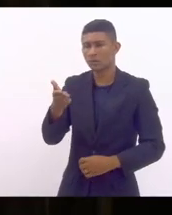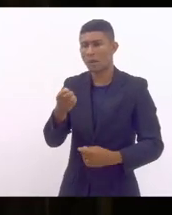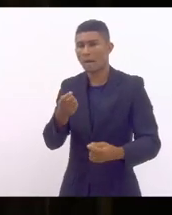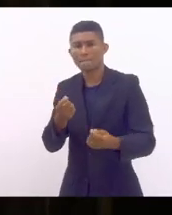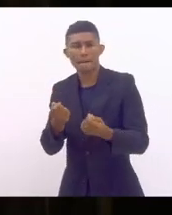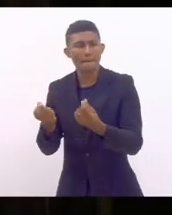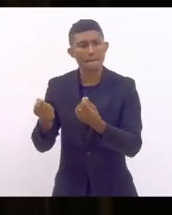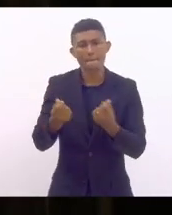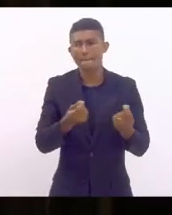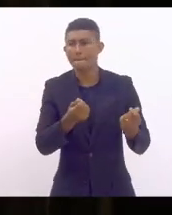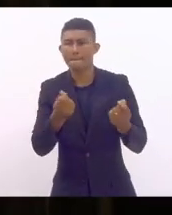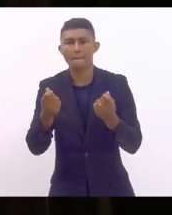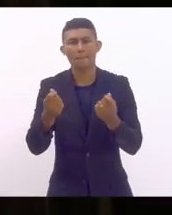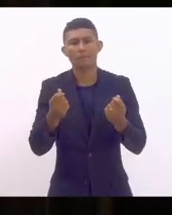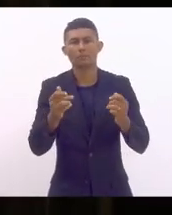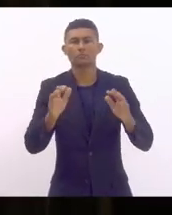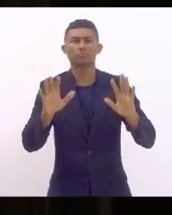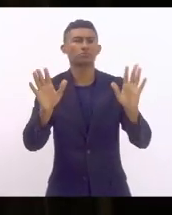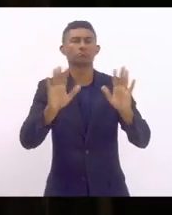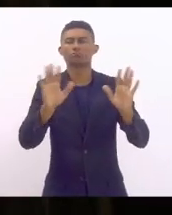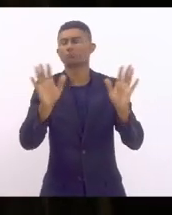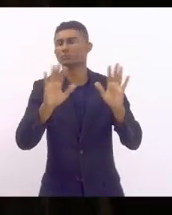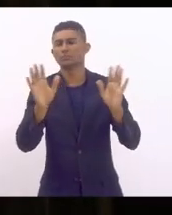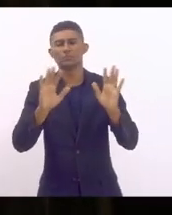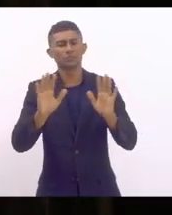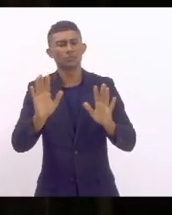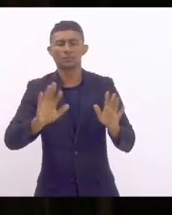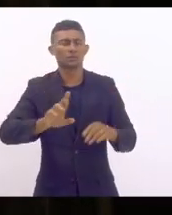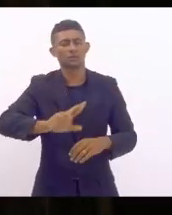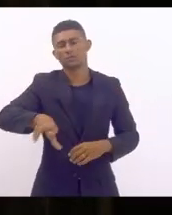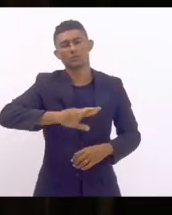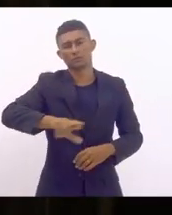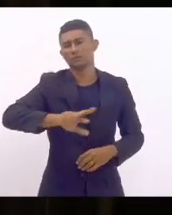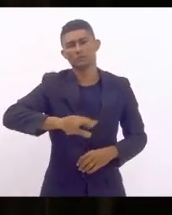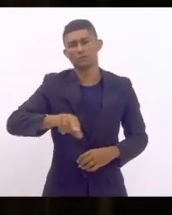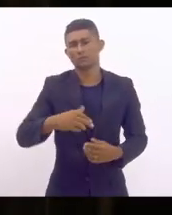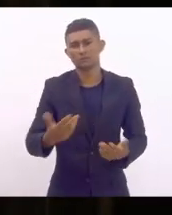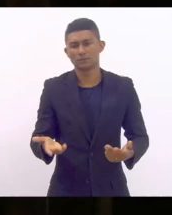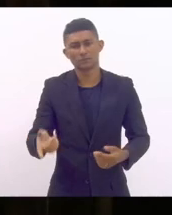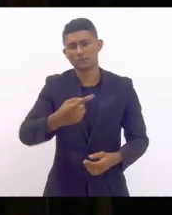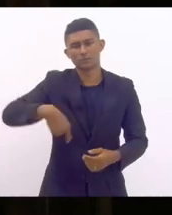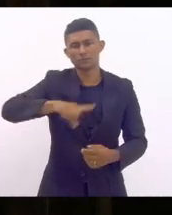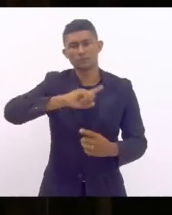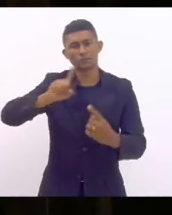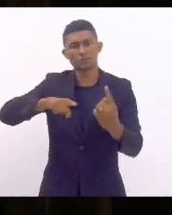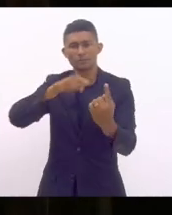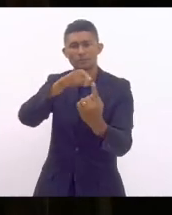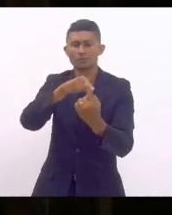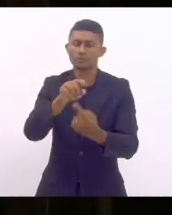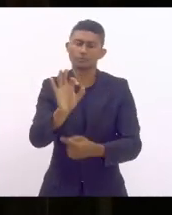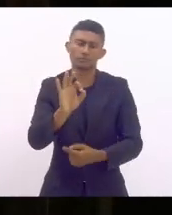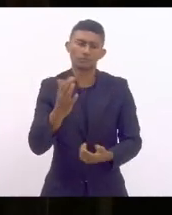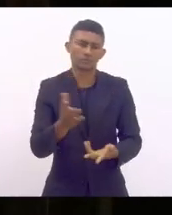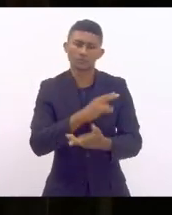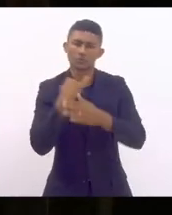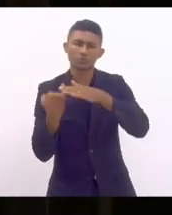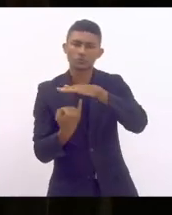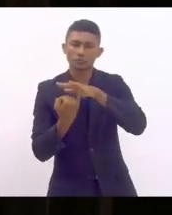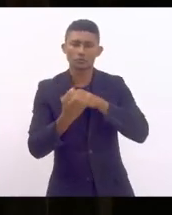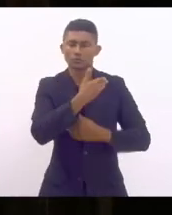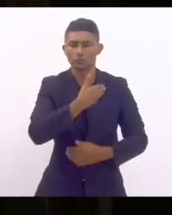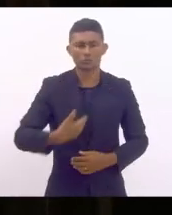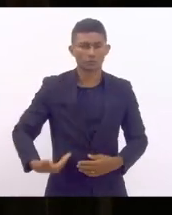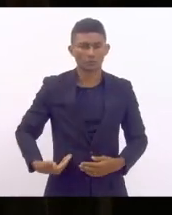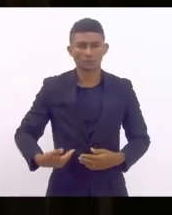o orçamento não é isto ou não é para isso Ou não é com esse objetivo que existe tuições